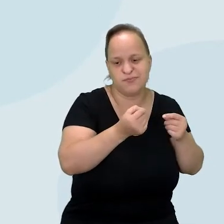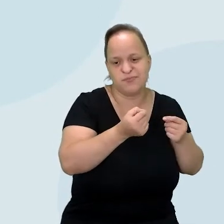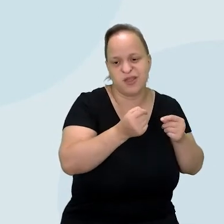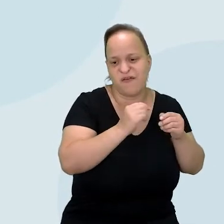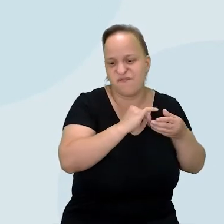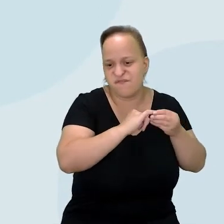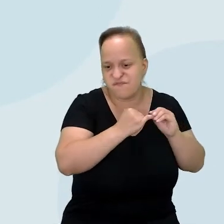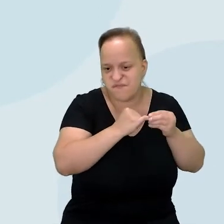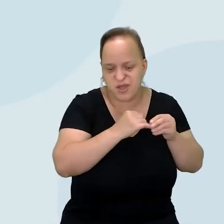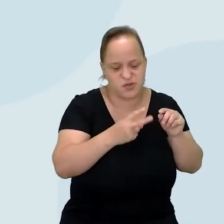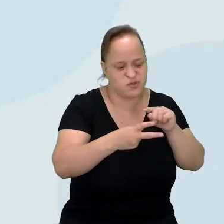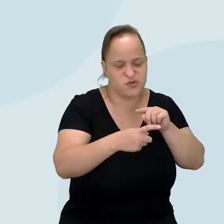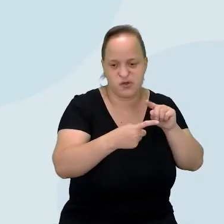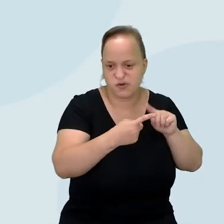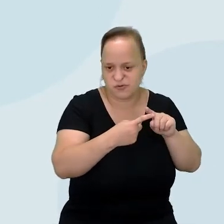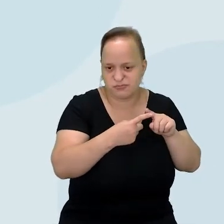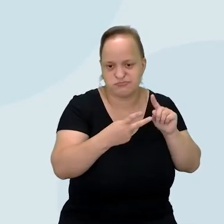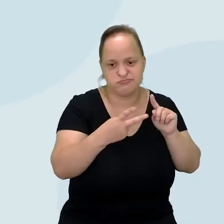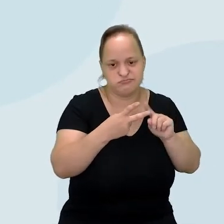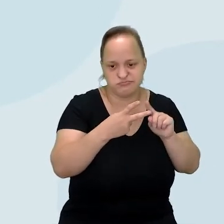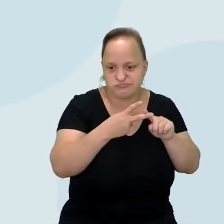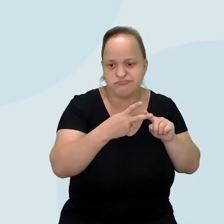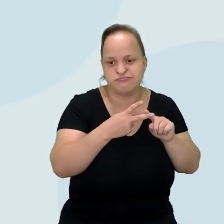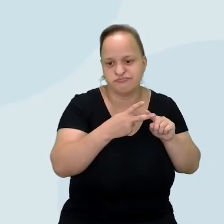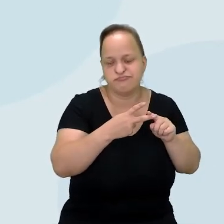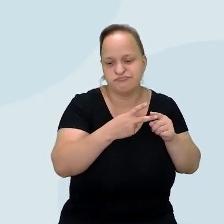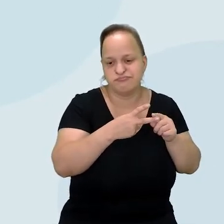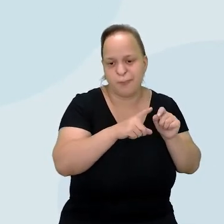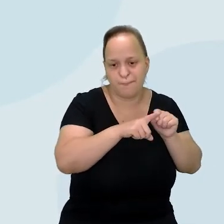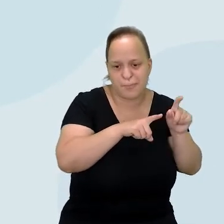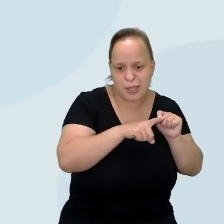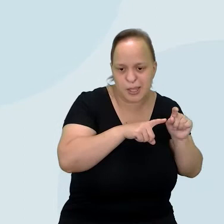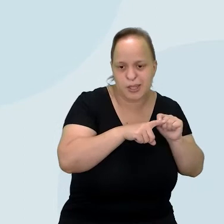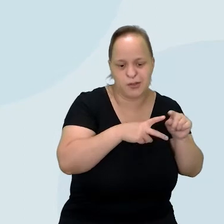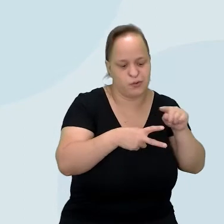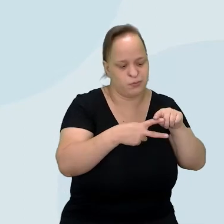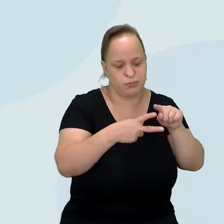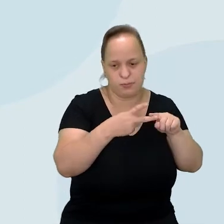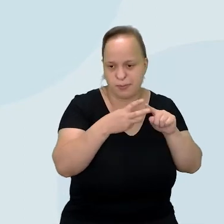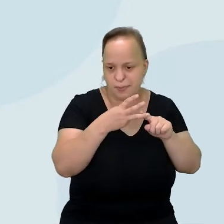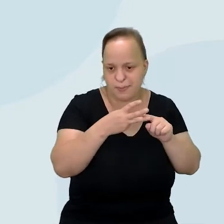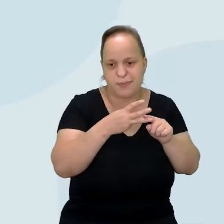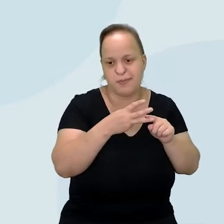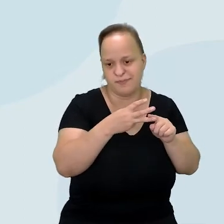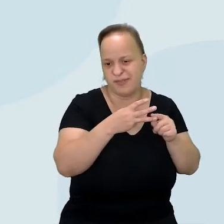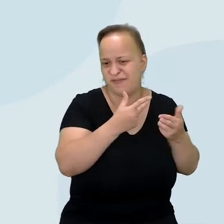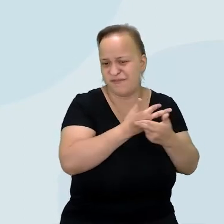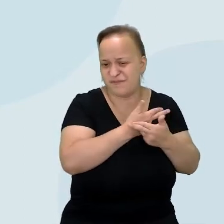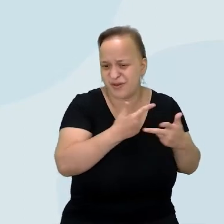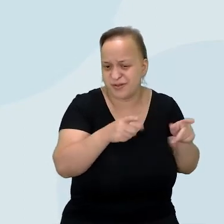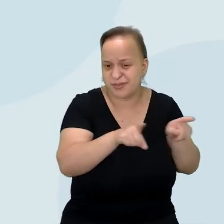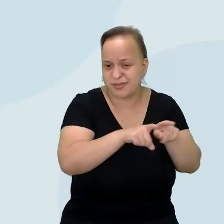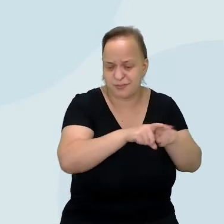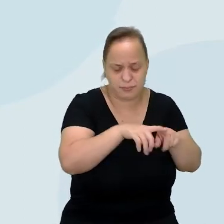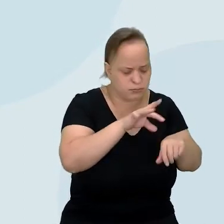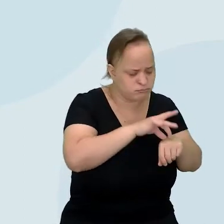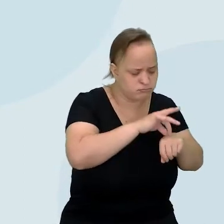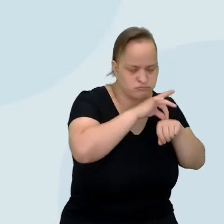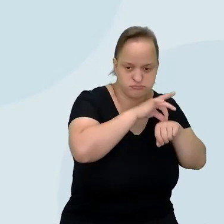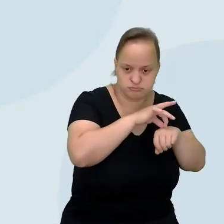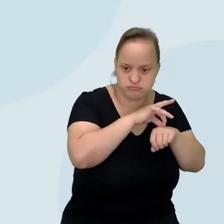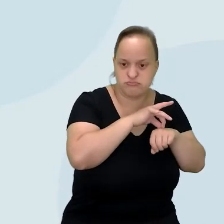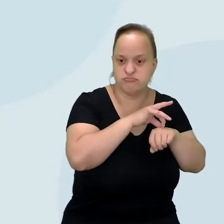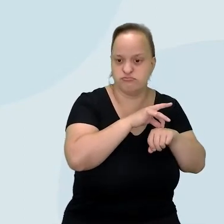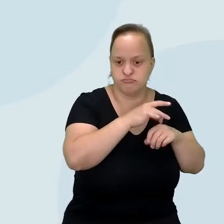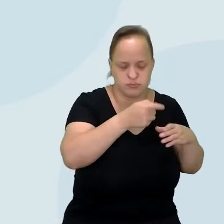milho, acrescidos de farinha de mandioca ou de milho e mais temperos, de fragmentos de carne, quando estes eram